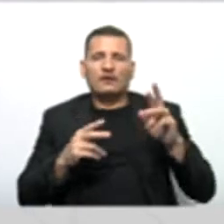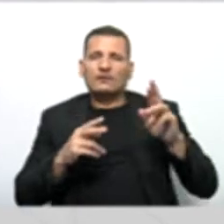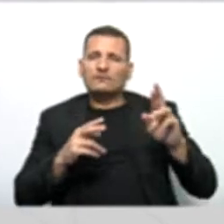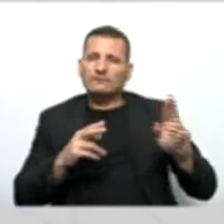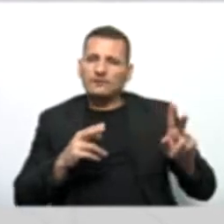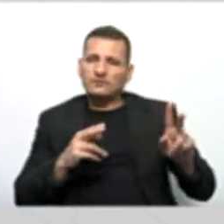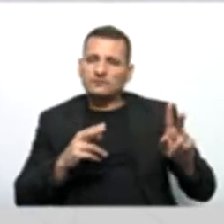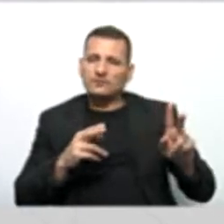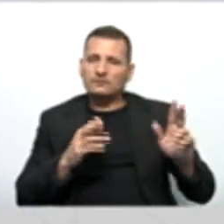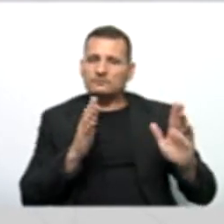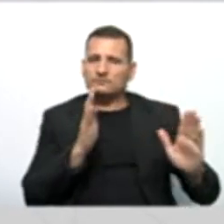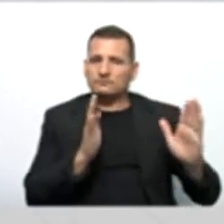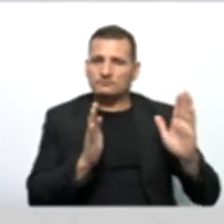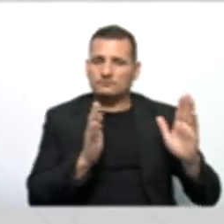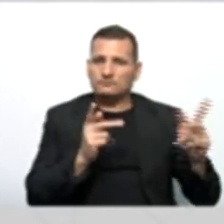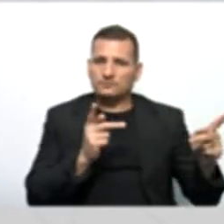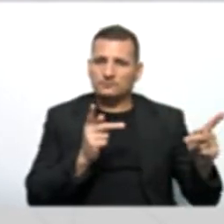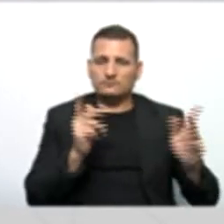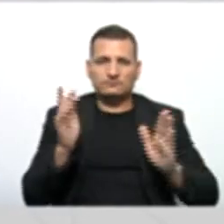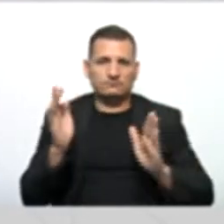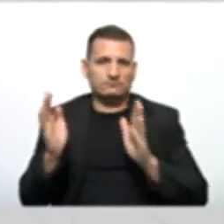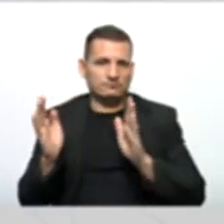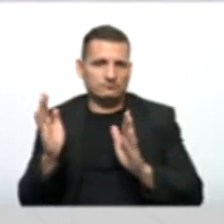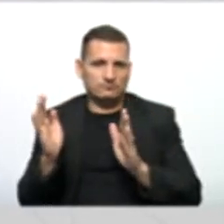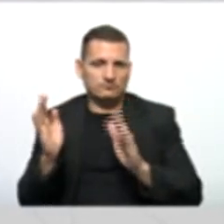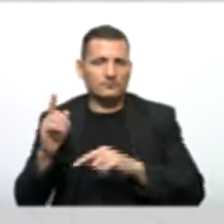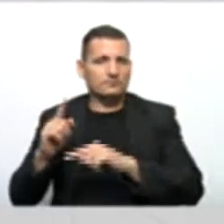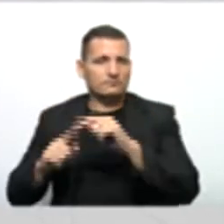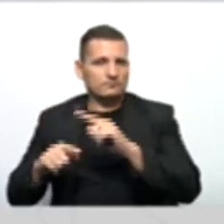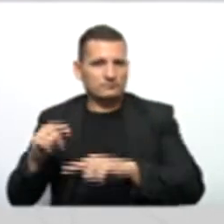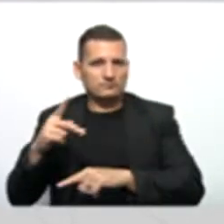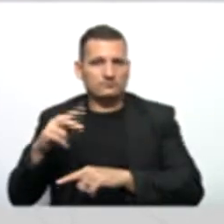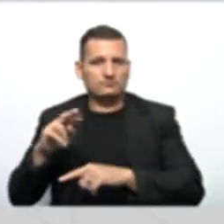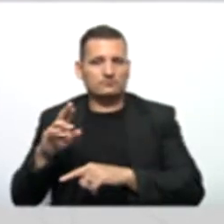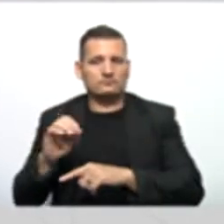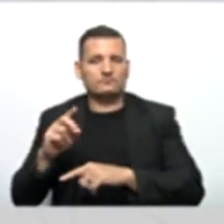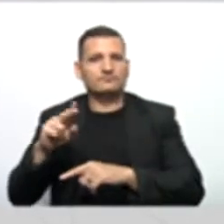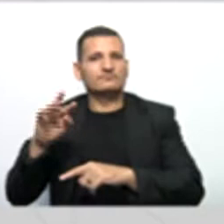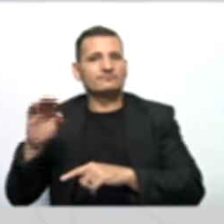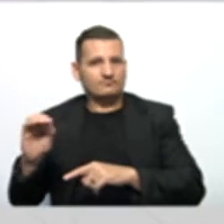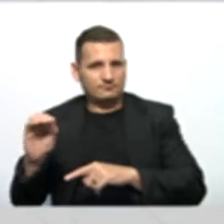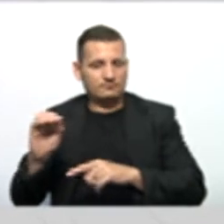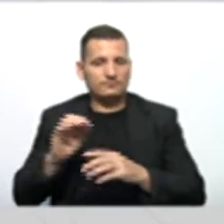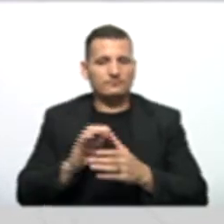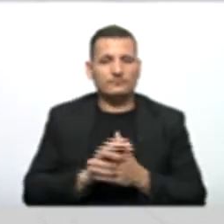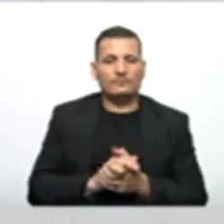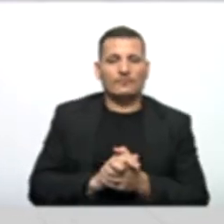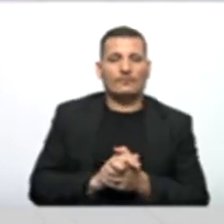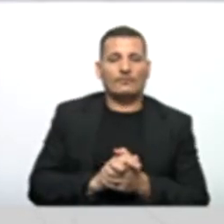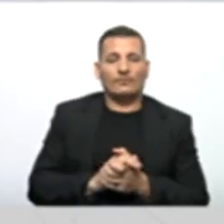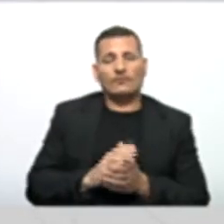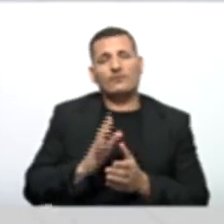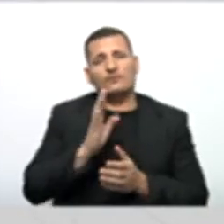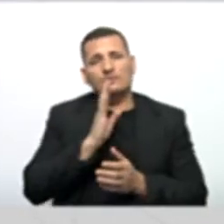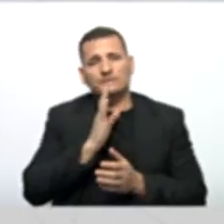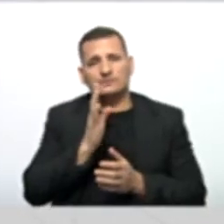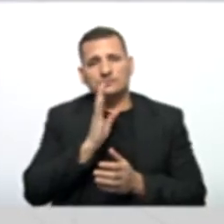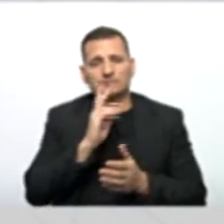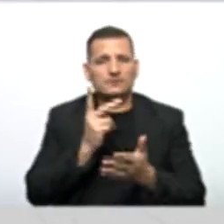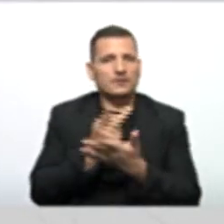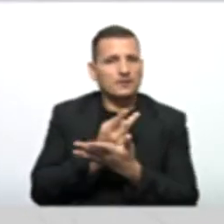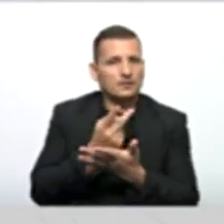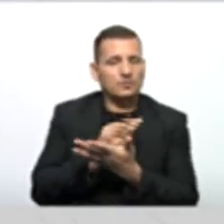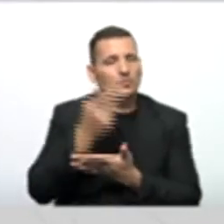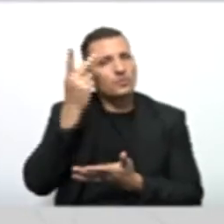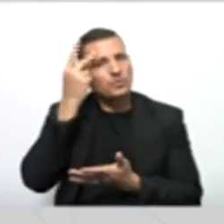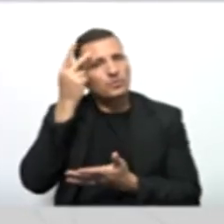de vida de projetos do ciclo de vida de produto e, por fim, o último objetivo, conhecer os erros comuns